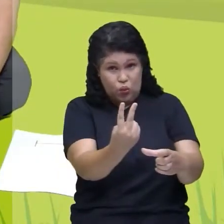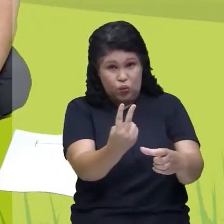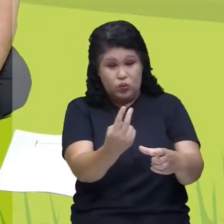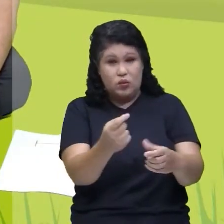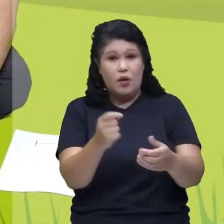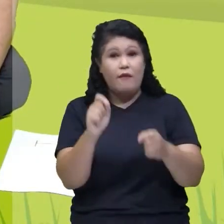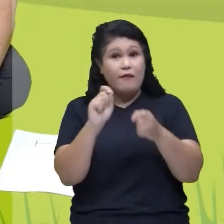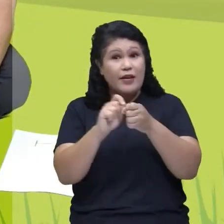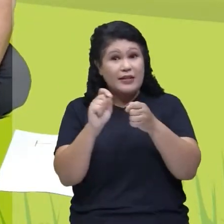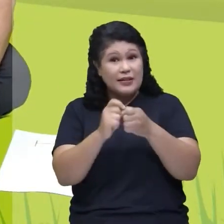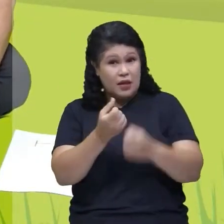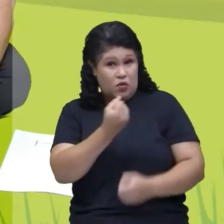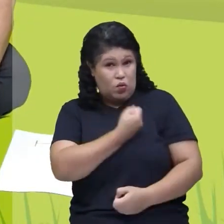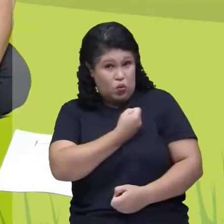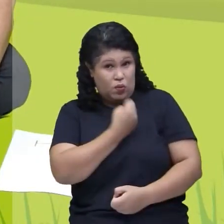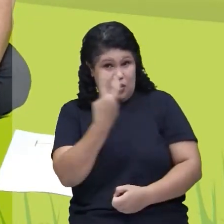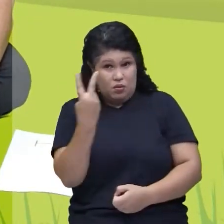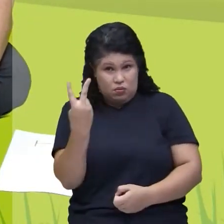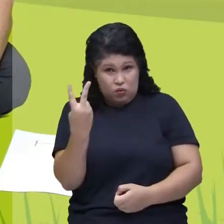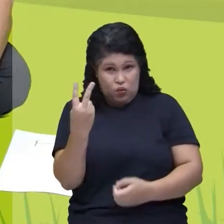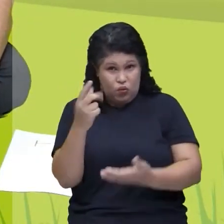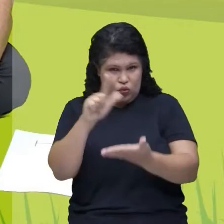Ok. Então, vamos fazer a estação número